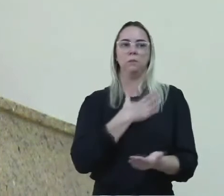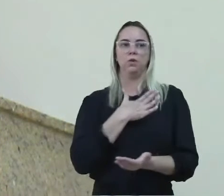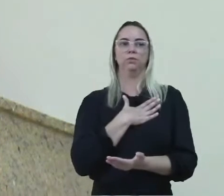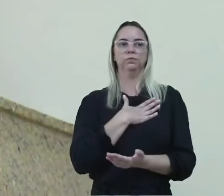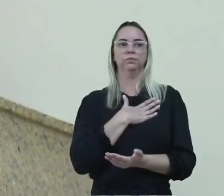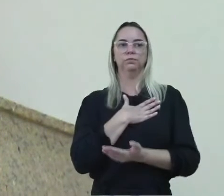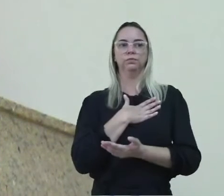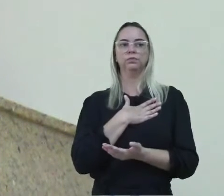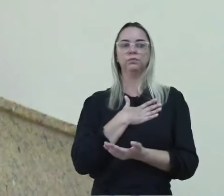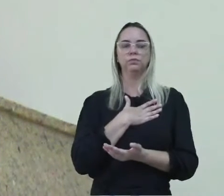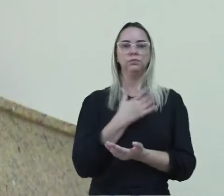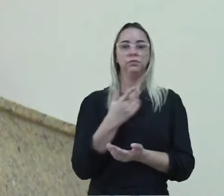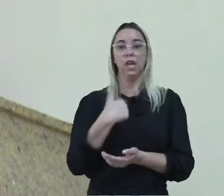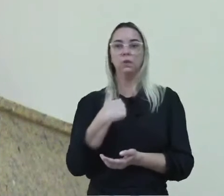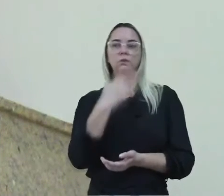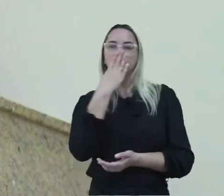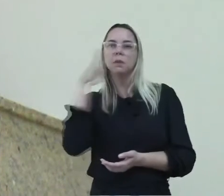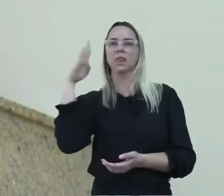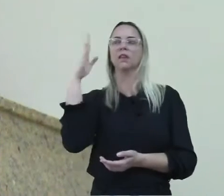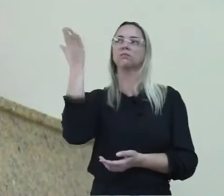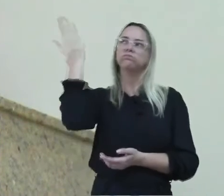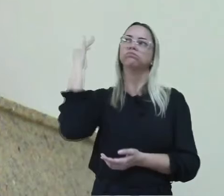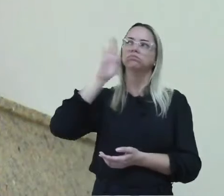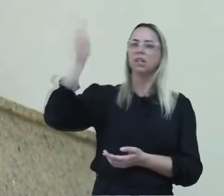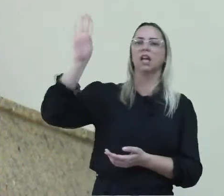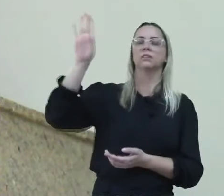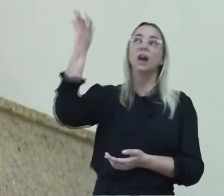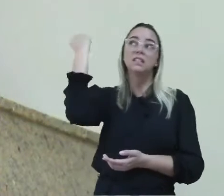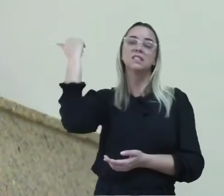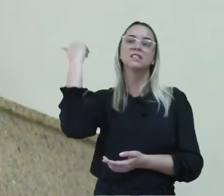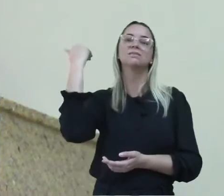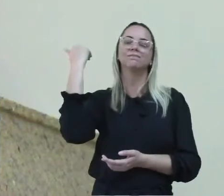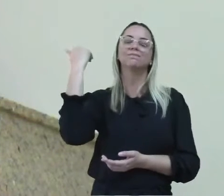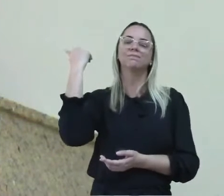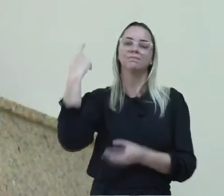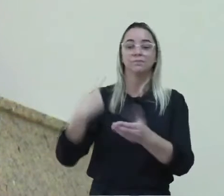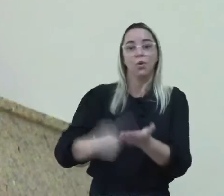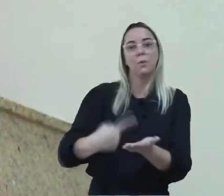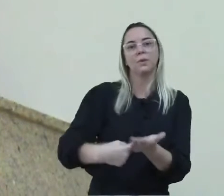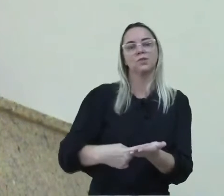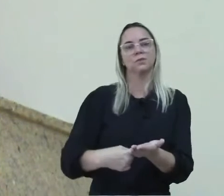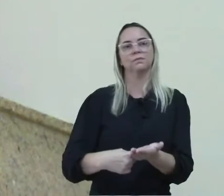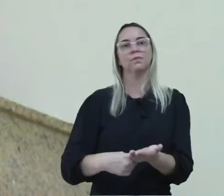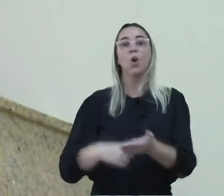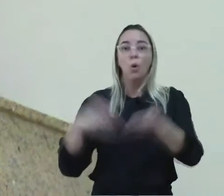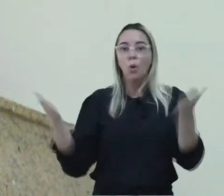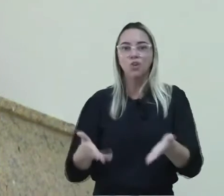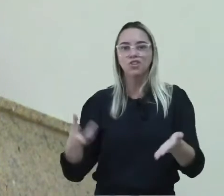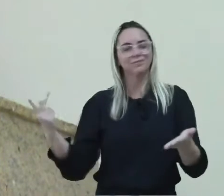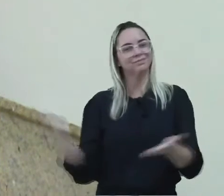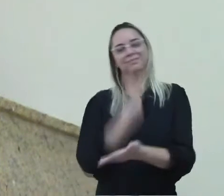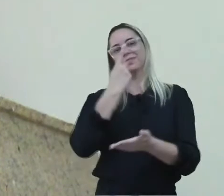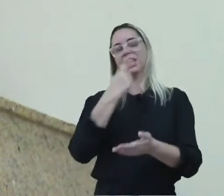quando saí candidato, que era de estar lutando para que aquele calçamento acontecesse ali, e hoje a gente está, né,